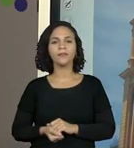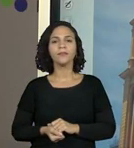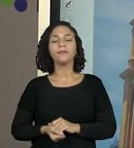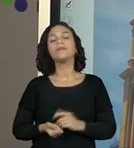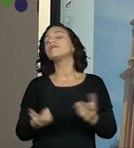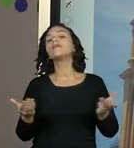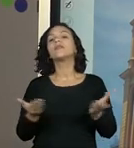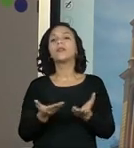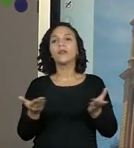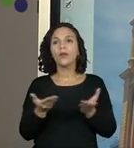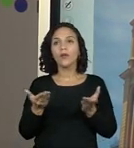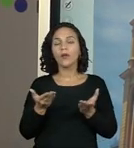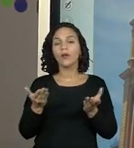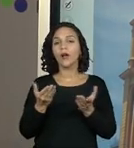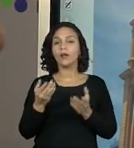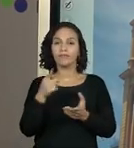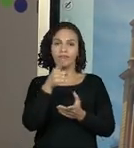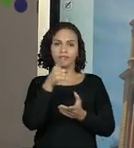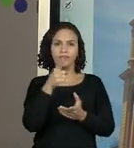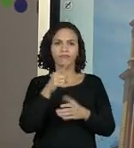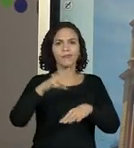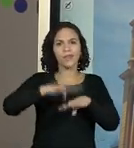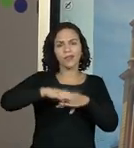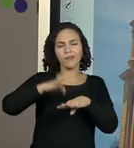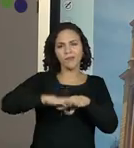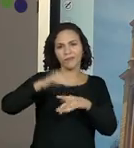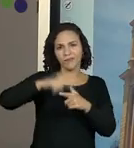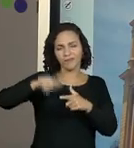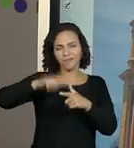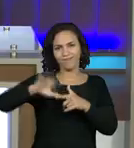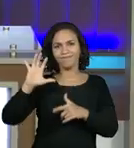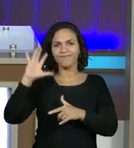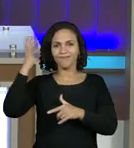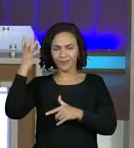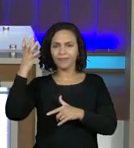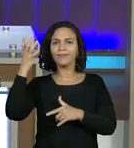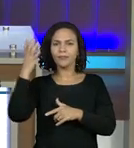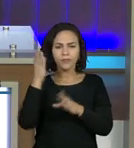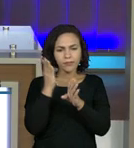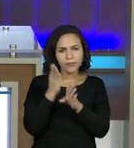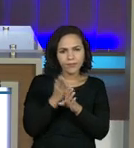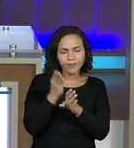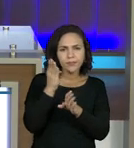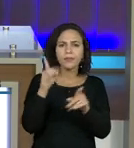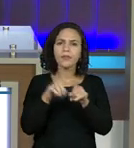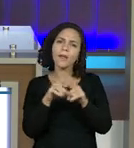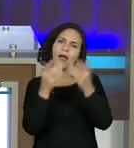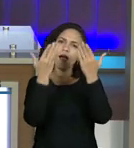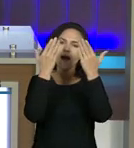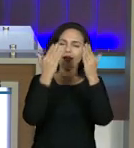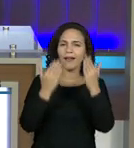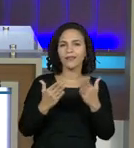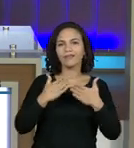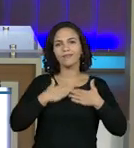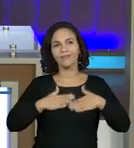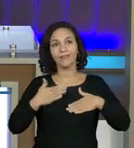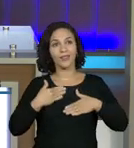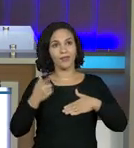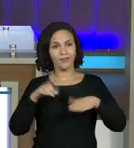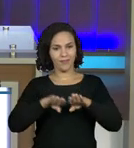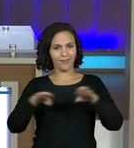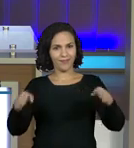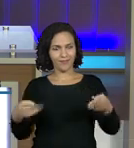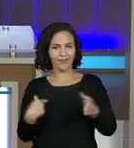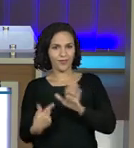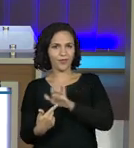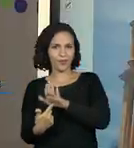Nós vamos resolver as situações problemas, tá? E vamos também analisar as formas com calma. Eu trouxe uns sólidos que estão aqui na bancada para